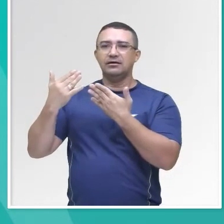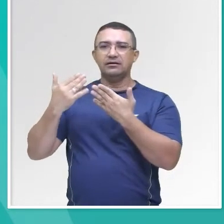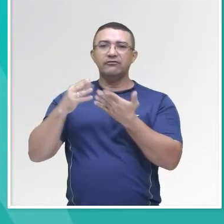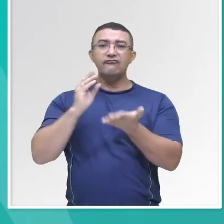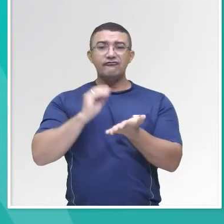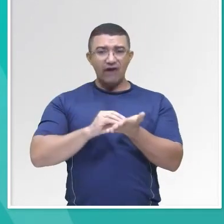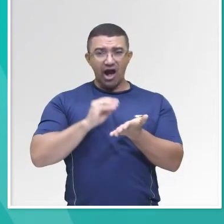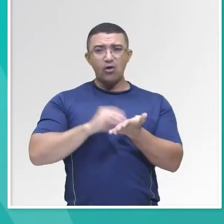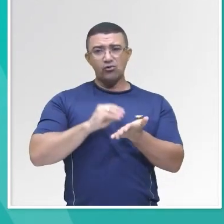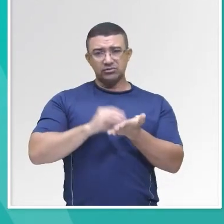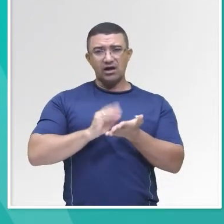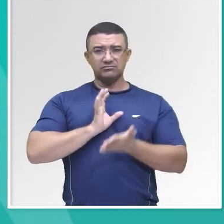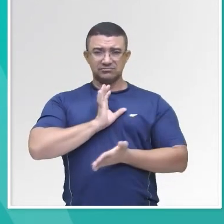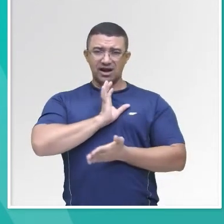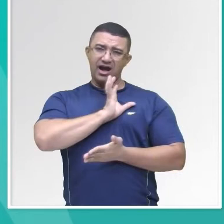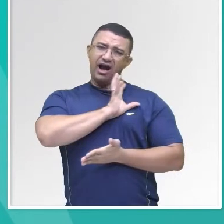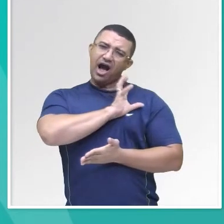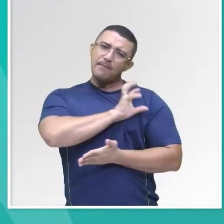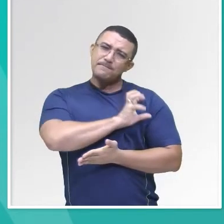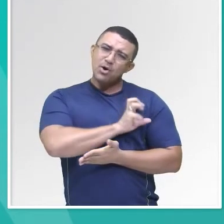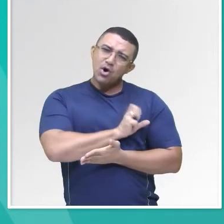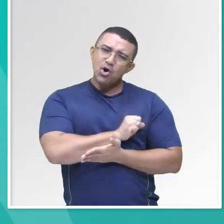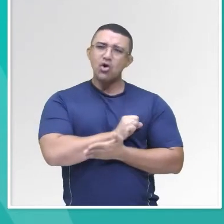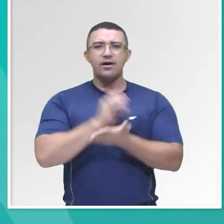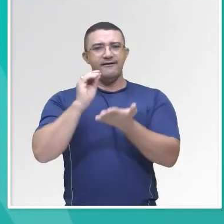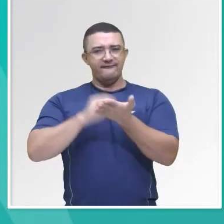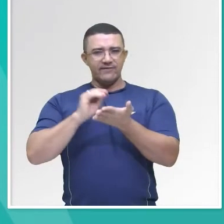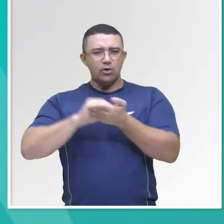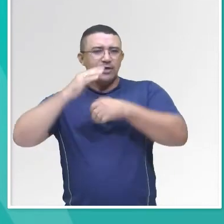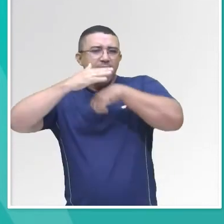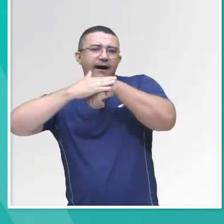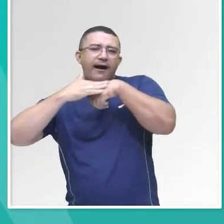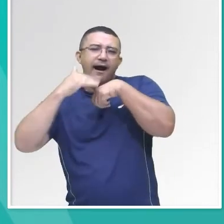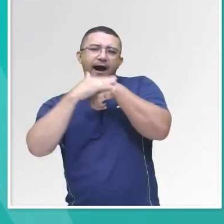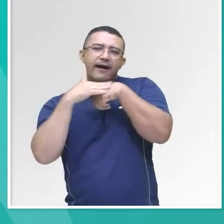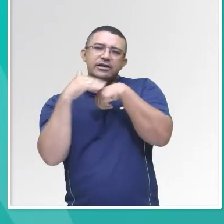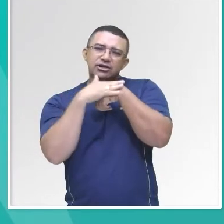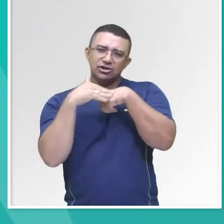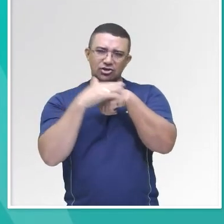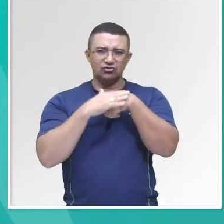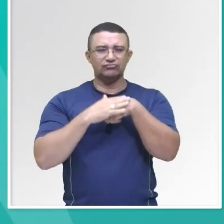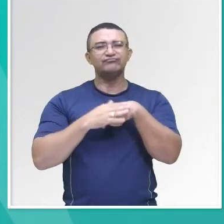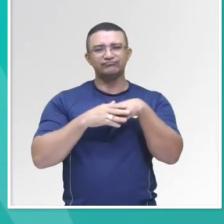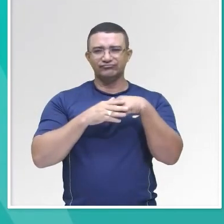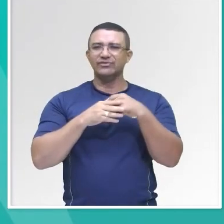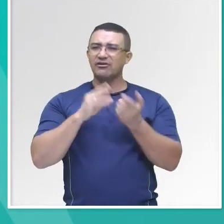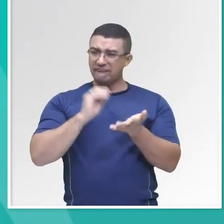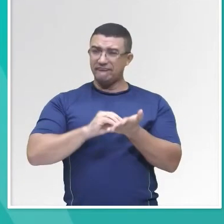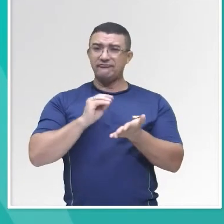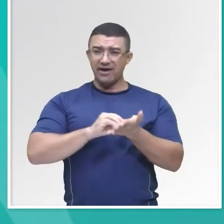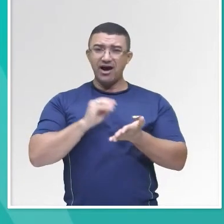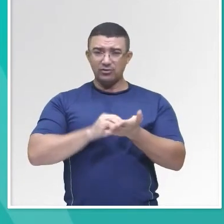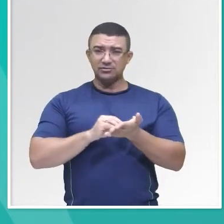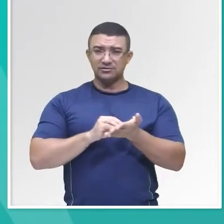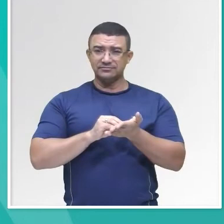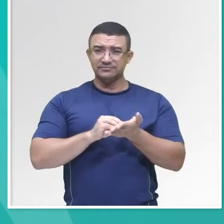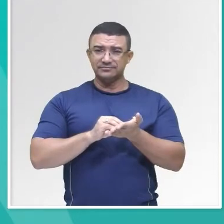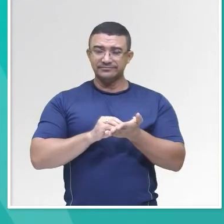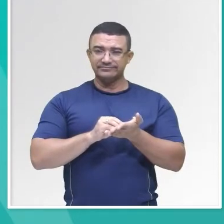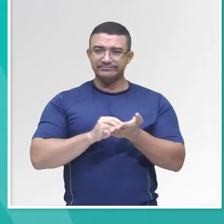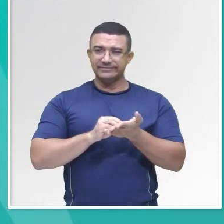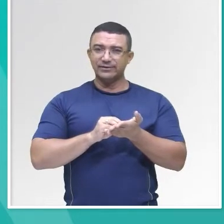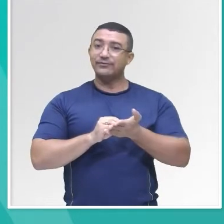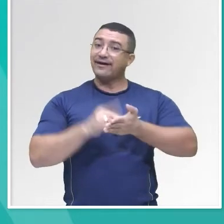presença, ela só quer o brinquedo naquela hora, a novidade, mas depois, né? Esse é o meu argumento, assim como o do